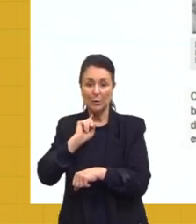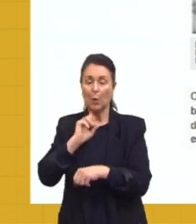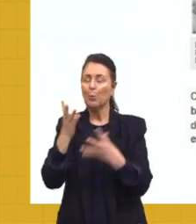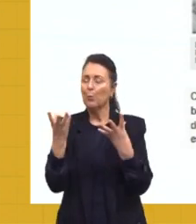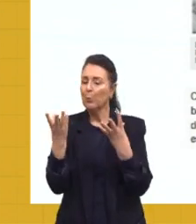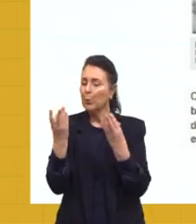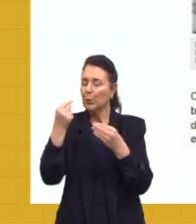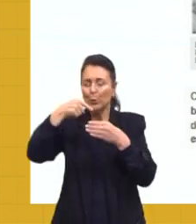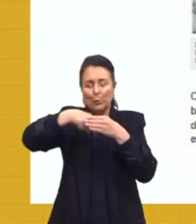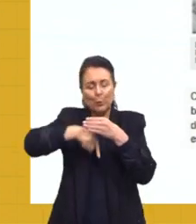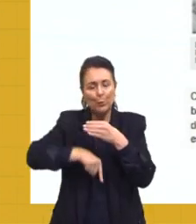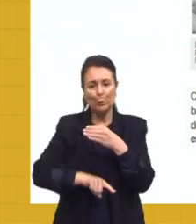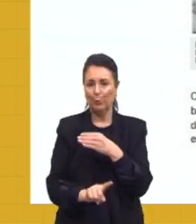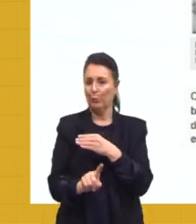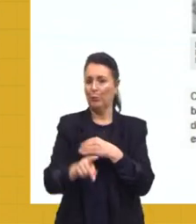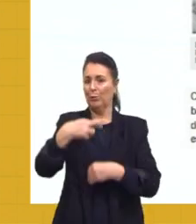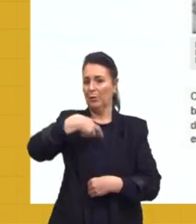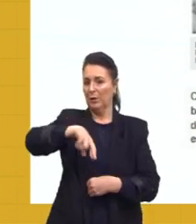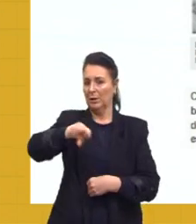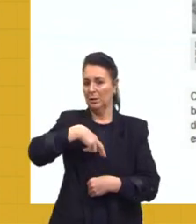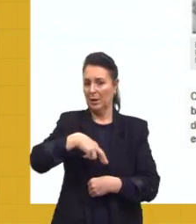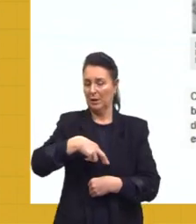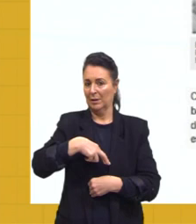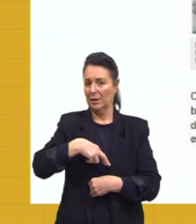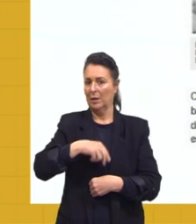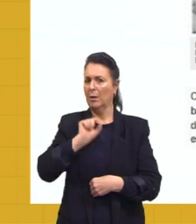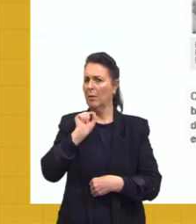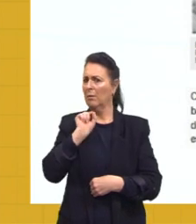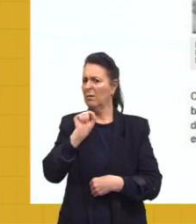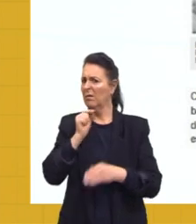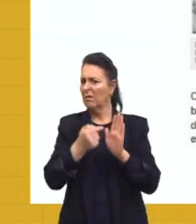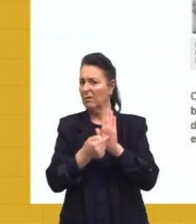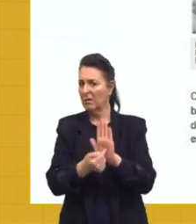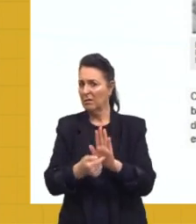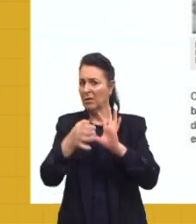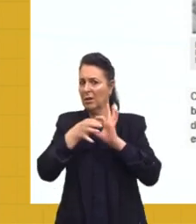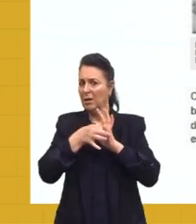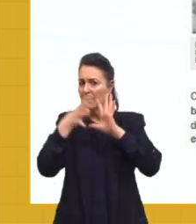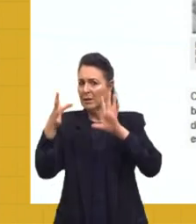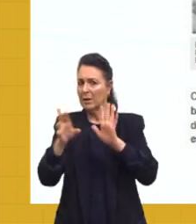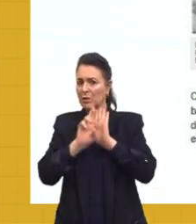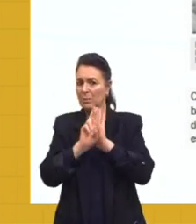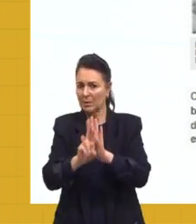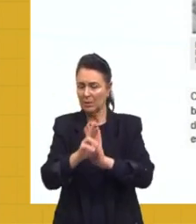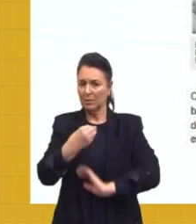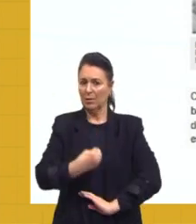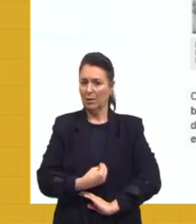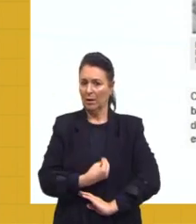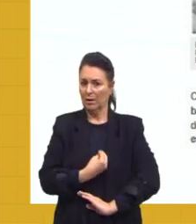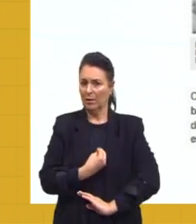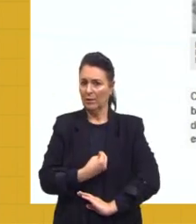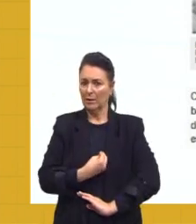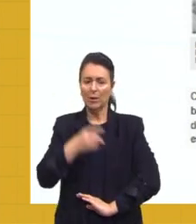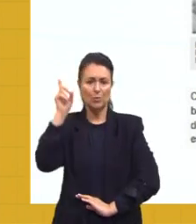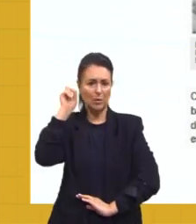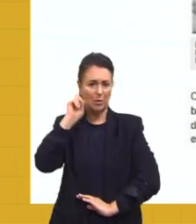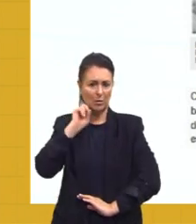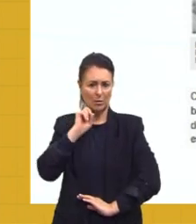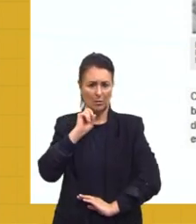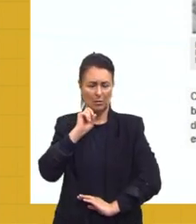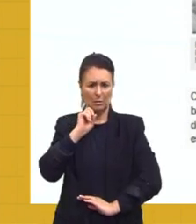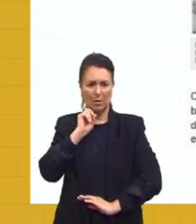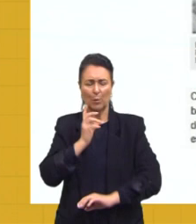obra revela: pessoal Liberdade representando a vida de Mineiros a procura da salvação